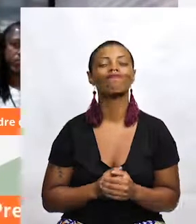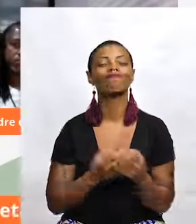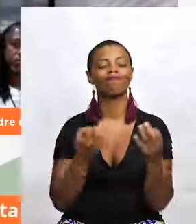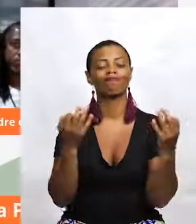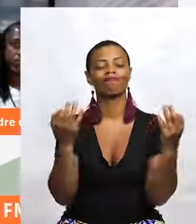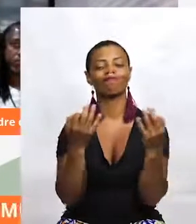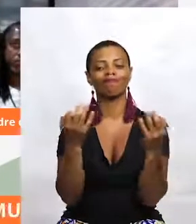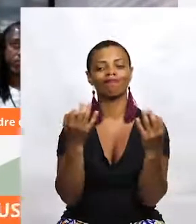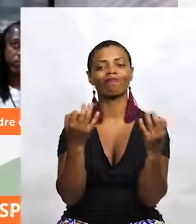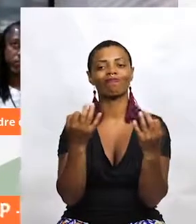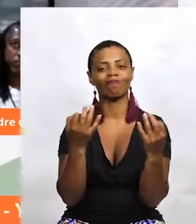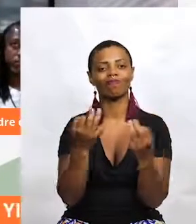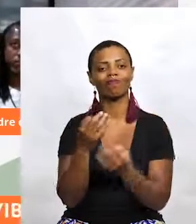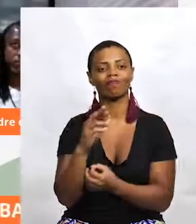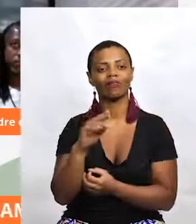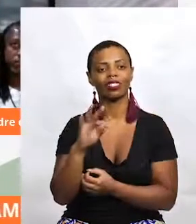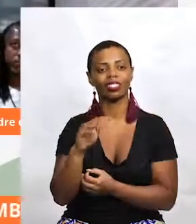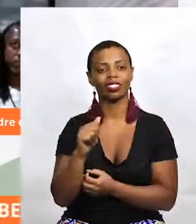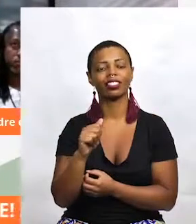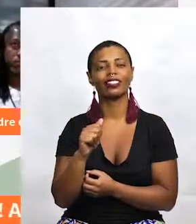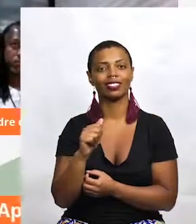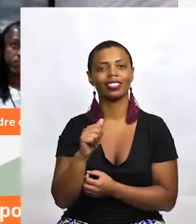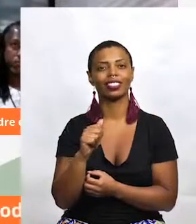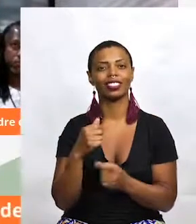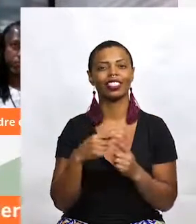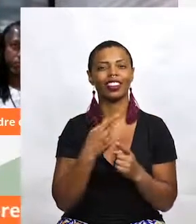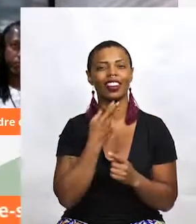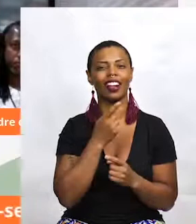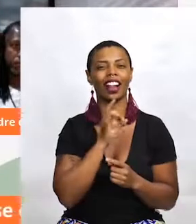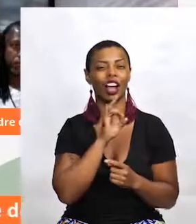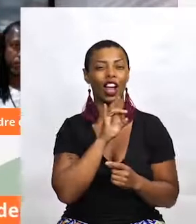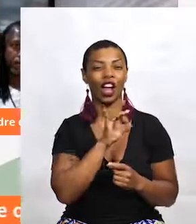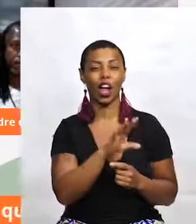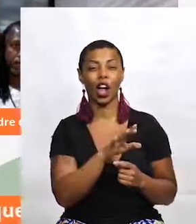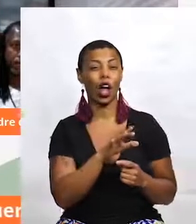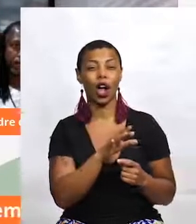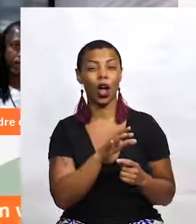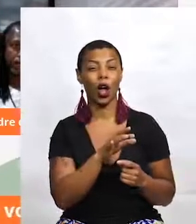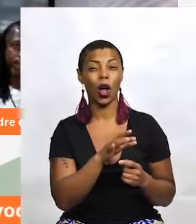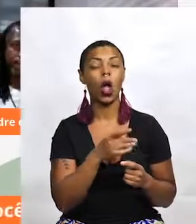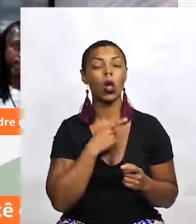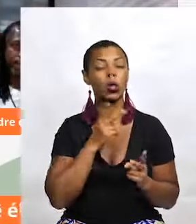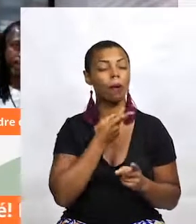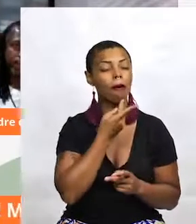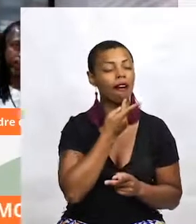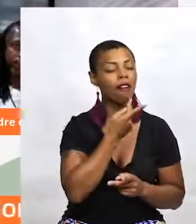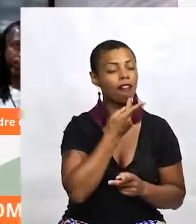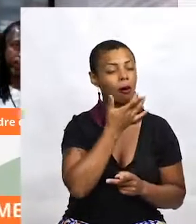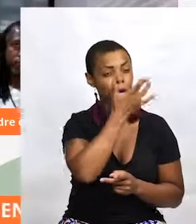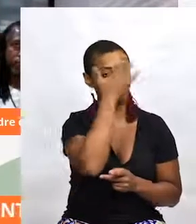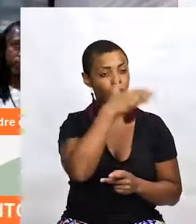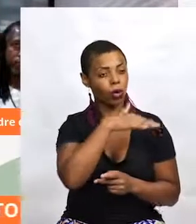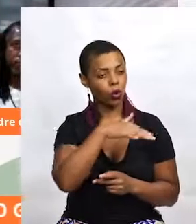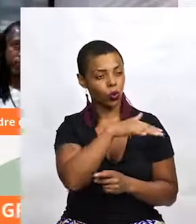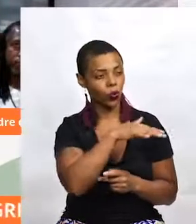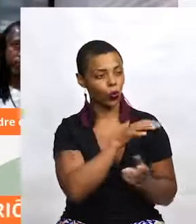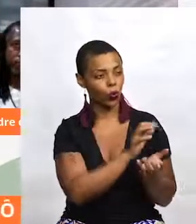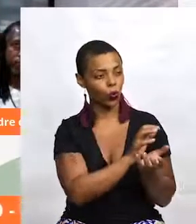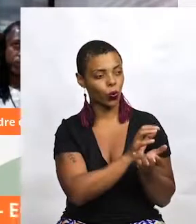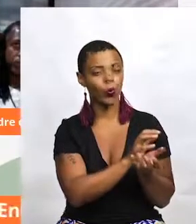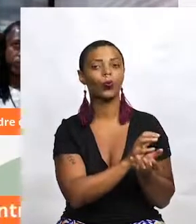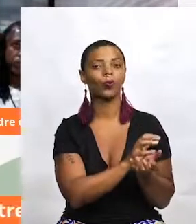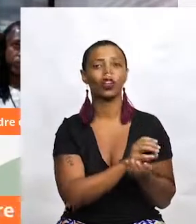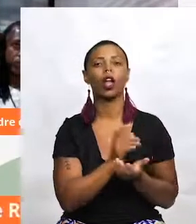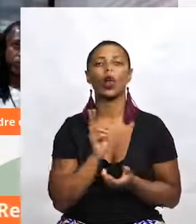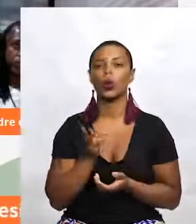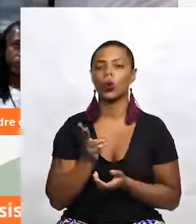Exatamente isso que você falou, por isso a necessidade de aquilombar-se, né? Eu costumo comentar com o pessoal do coletivo que a minha decisão, eu sempre quis